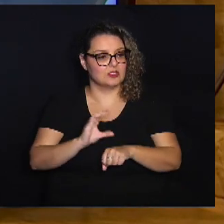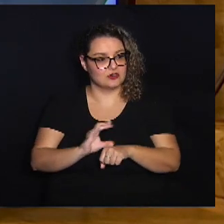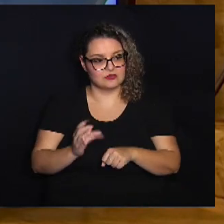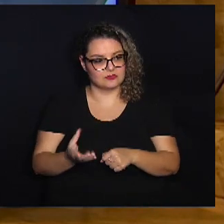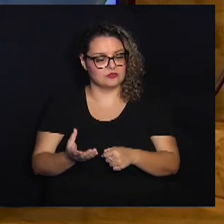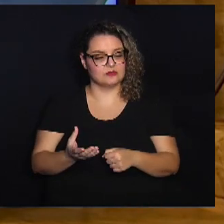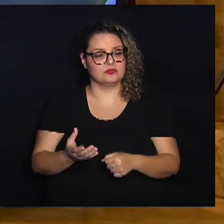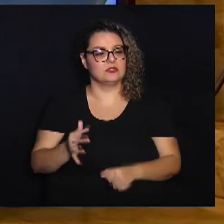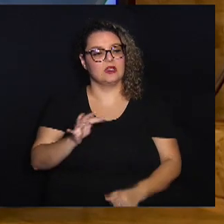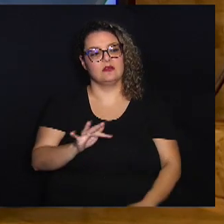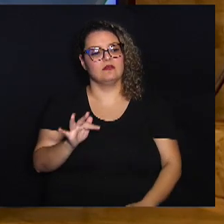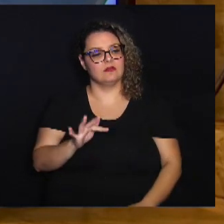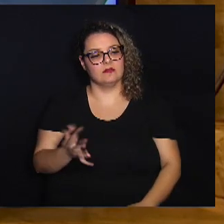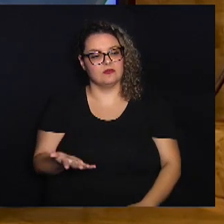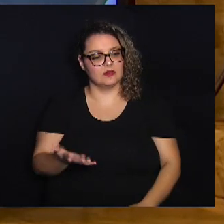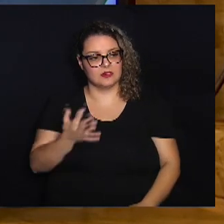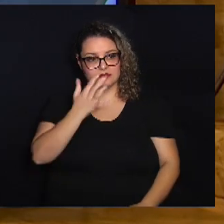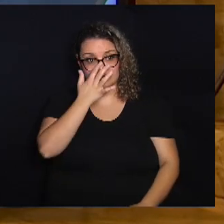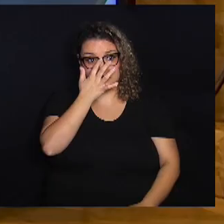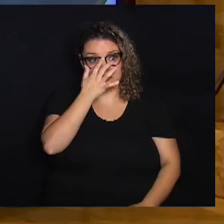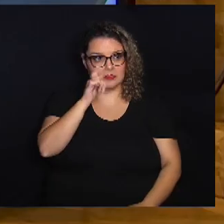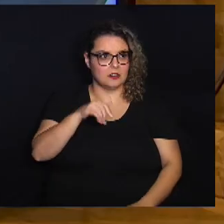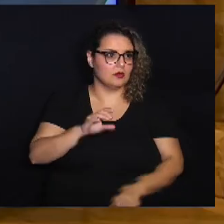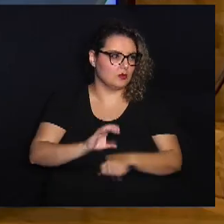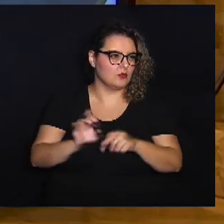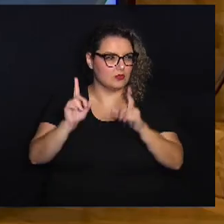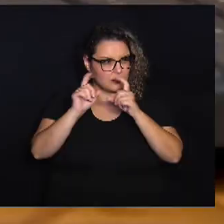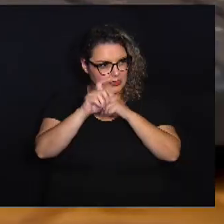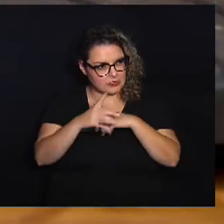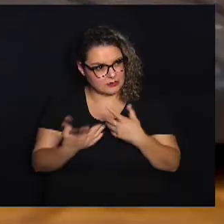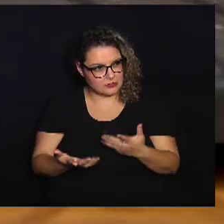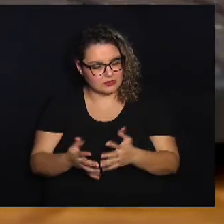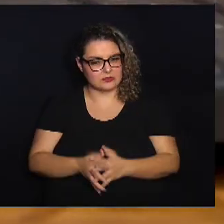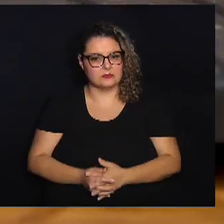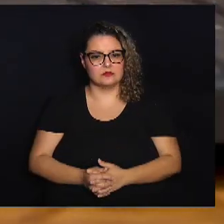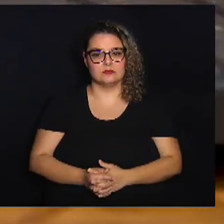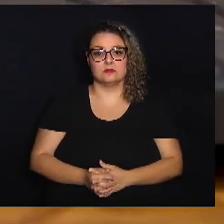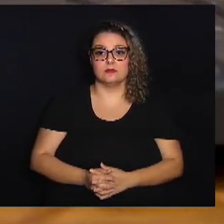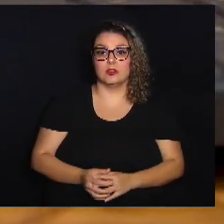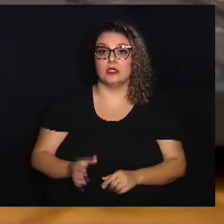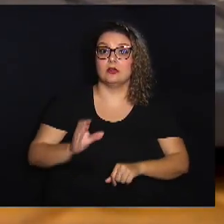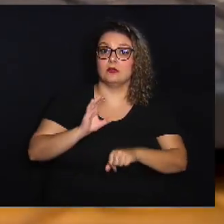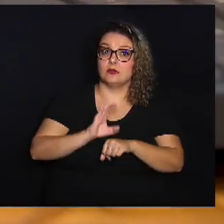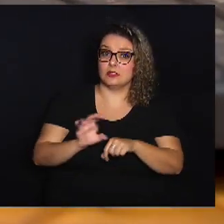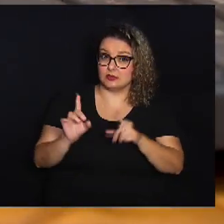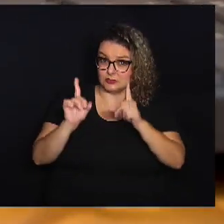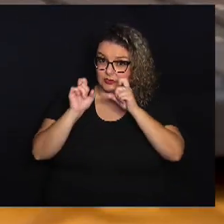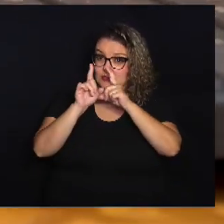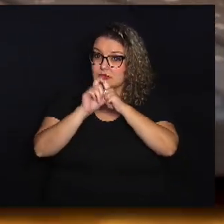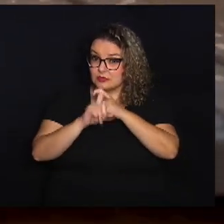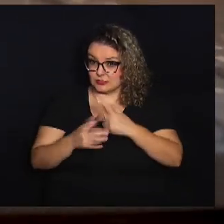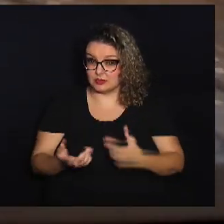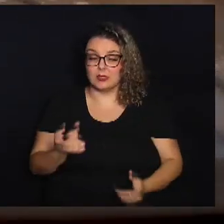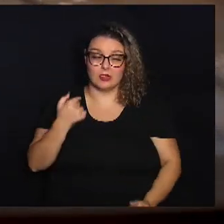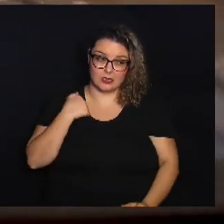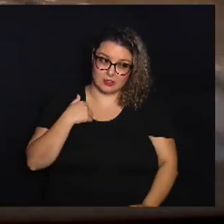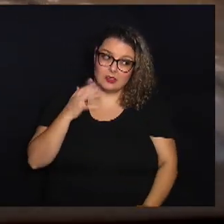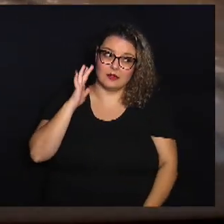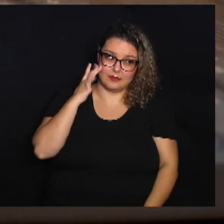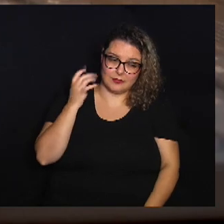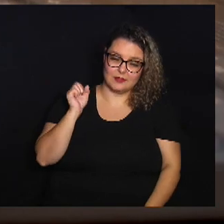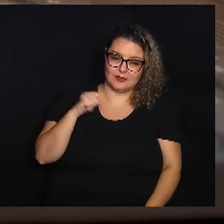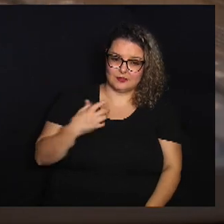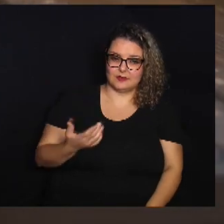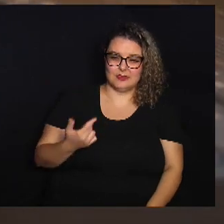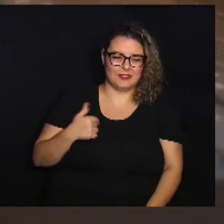na faculdade? É um curso difícil? É um curso difícil. Eu imagino. Eu não me daria